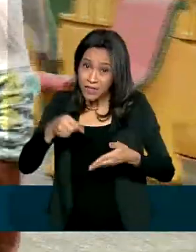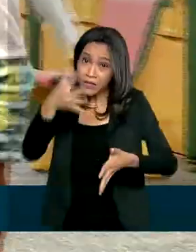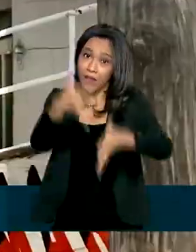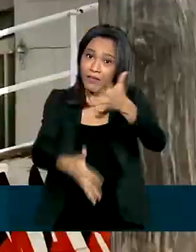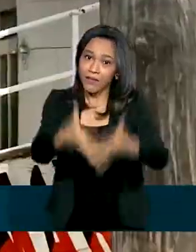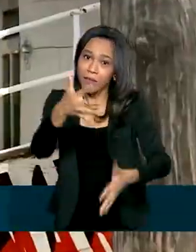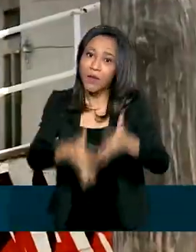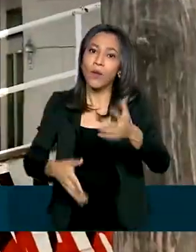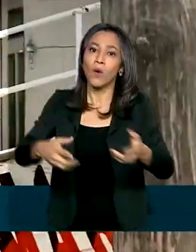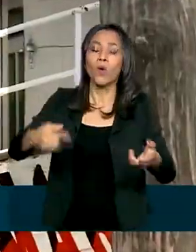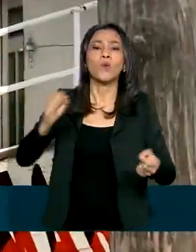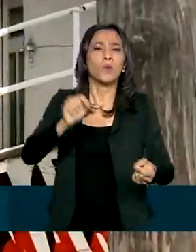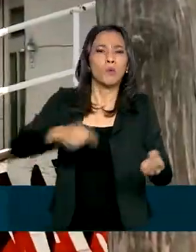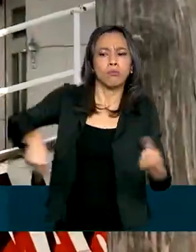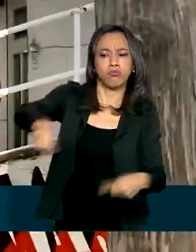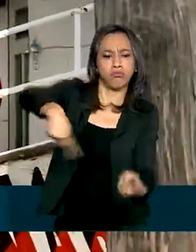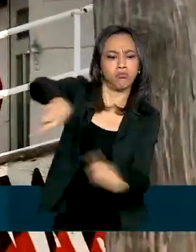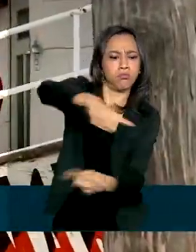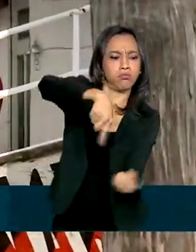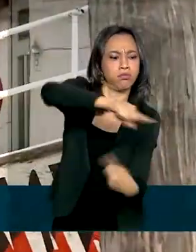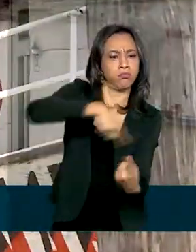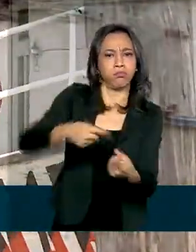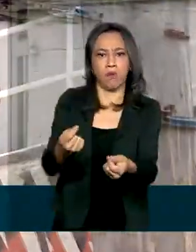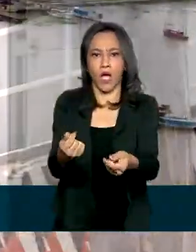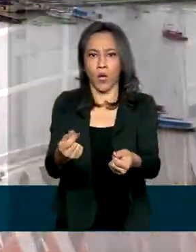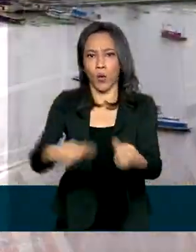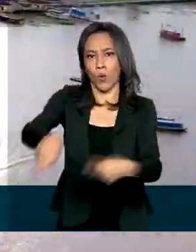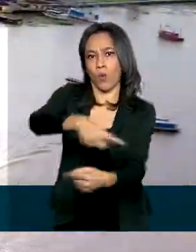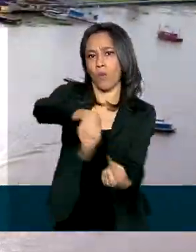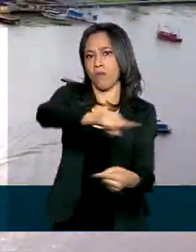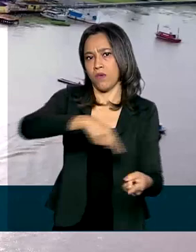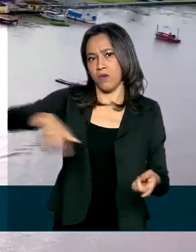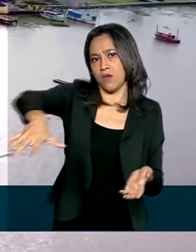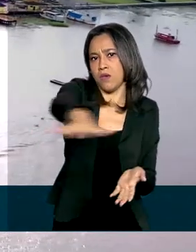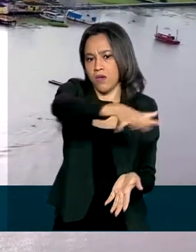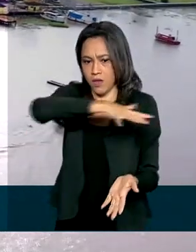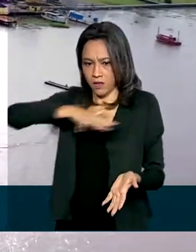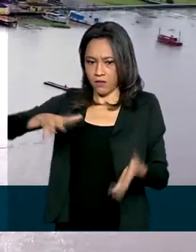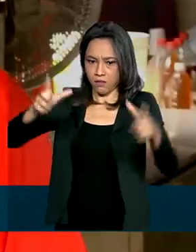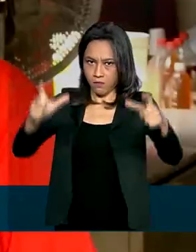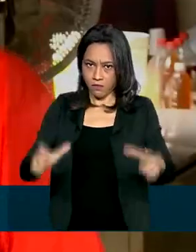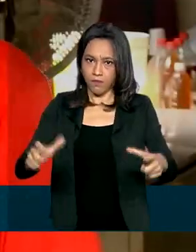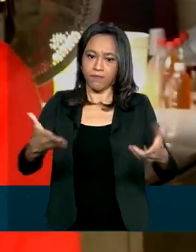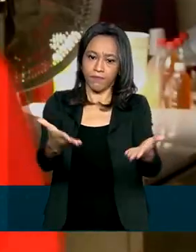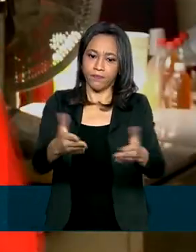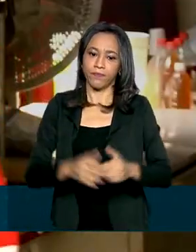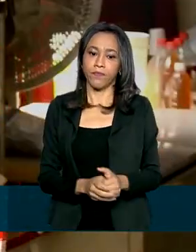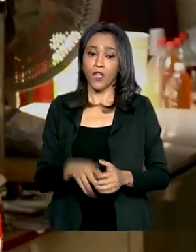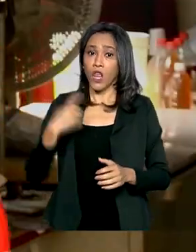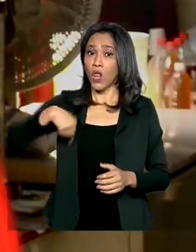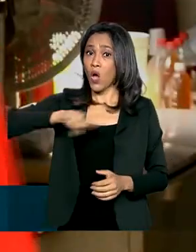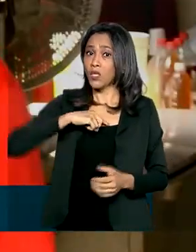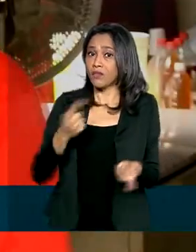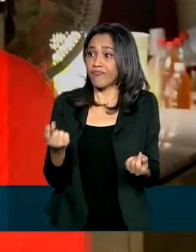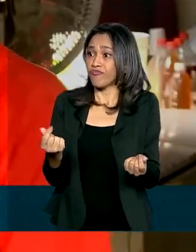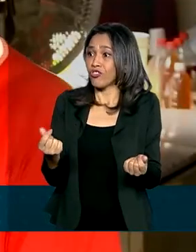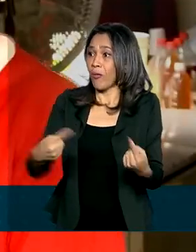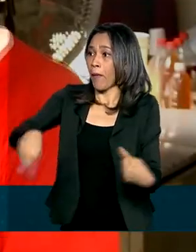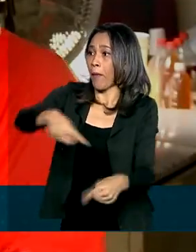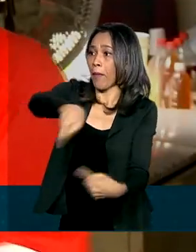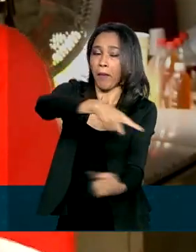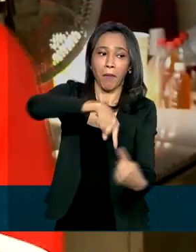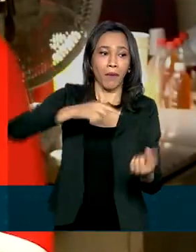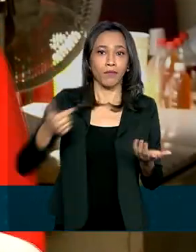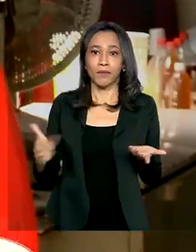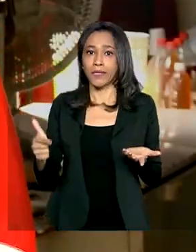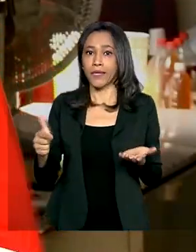fluxo, impossibilitando a economia da chamada Veneza Marajoara. Nós ficamos sem fluxo aqui. Nós não temos fluxo nem